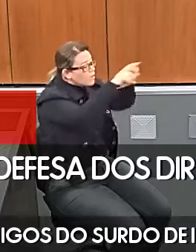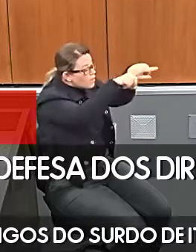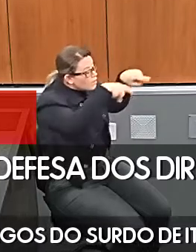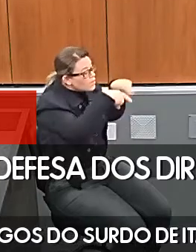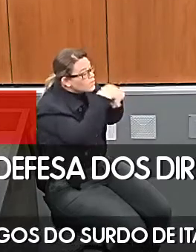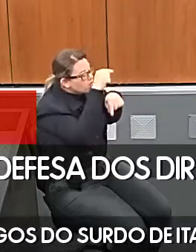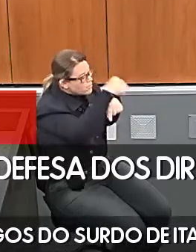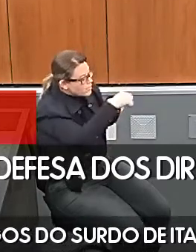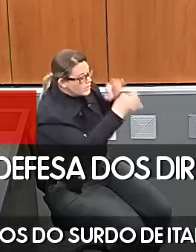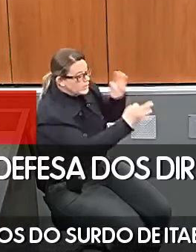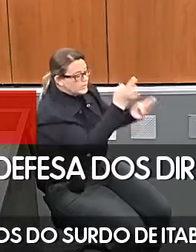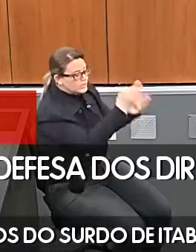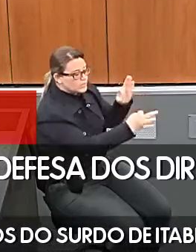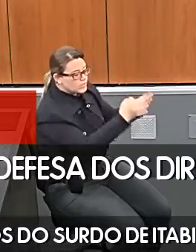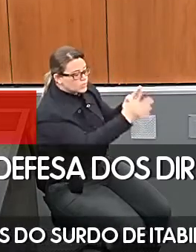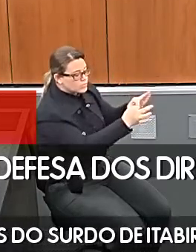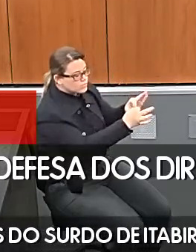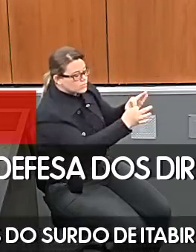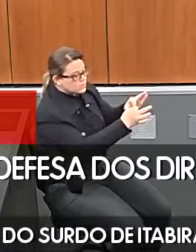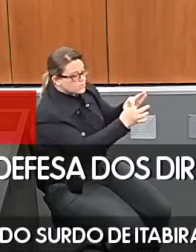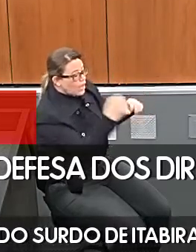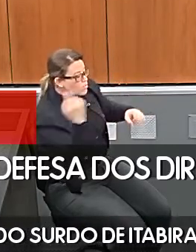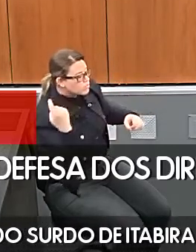da Justiça para atender